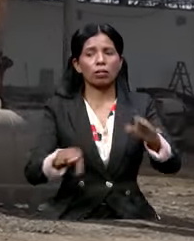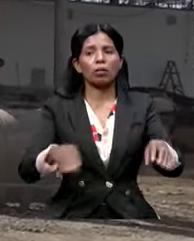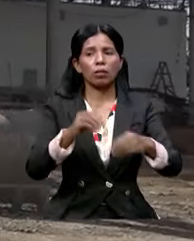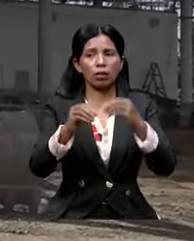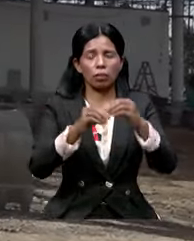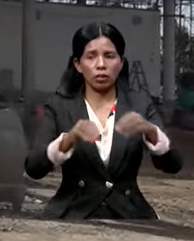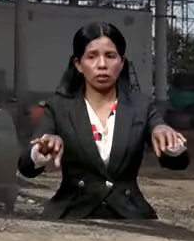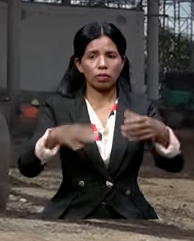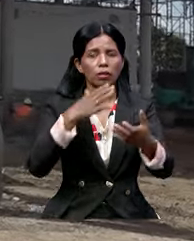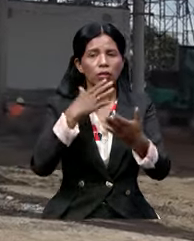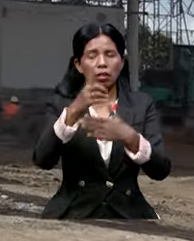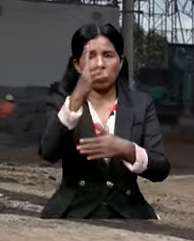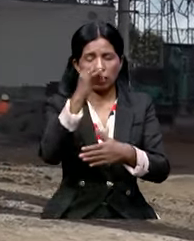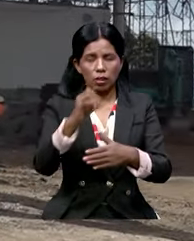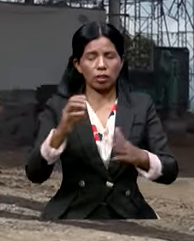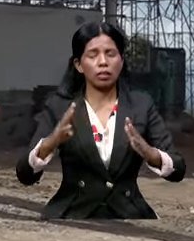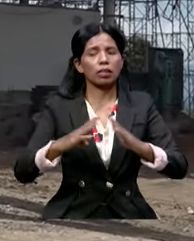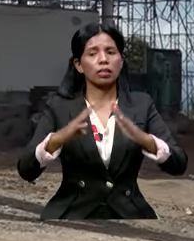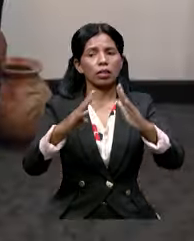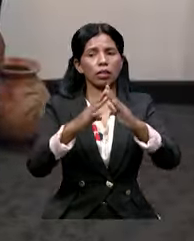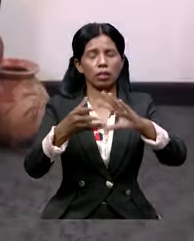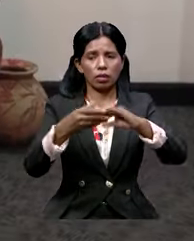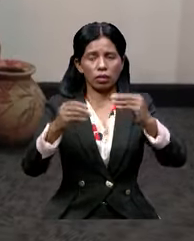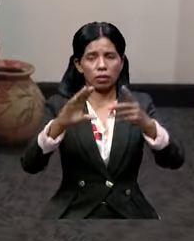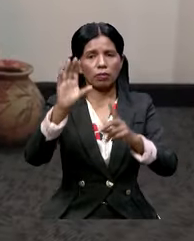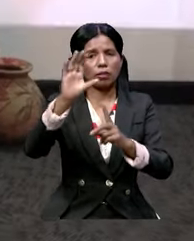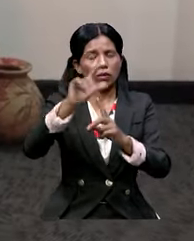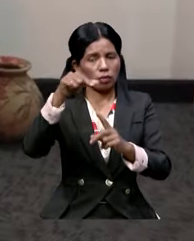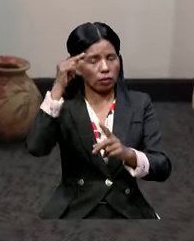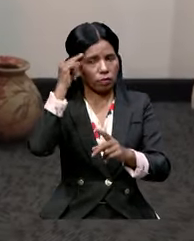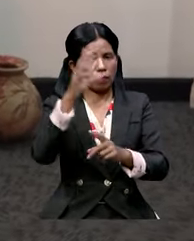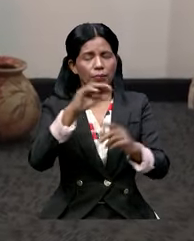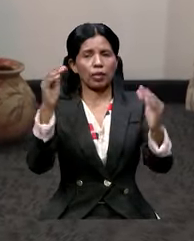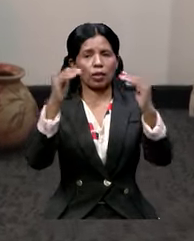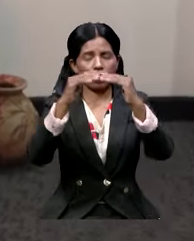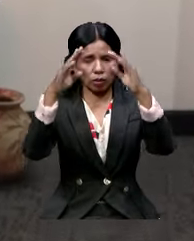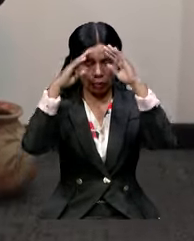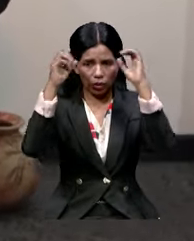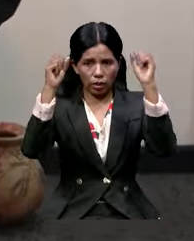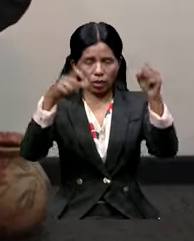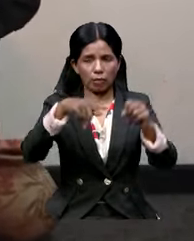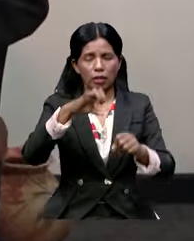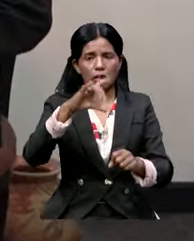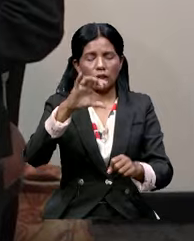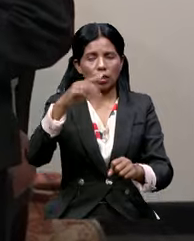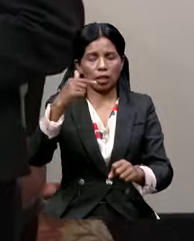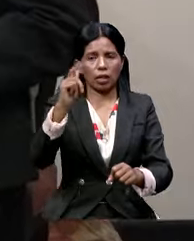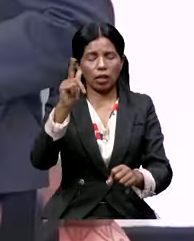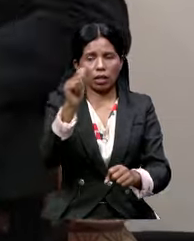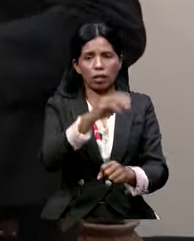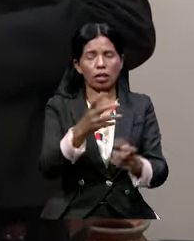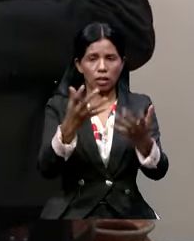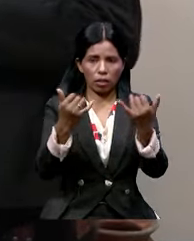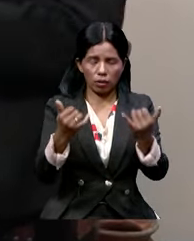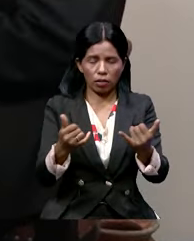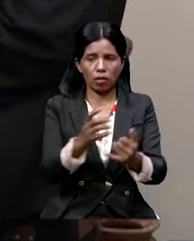Pelican Paradise Kadili Cidade, histórica ba chefe governo. A foi um encontro presidente Pelican Paradise Group hateten, dau né